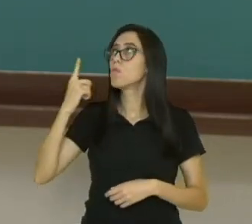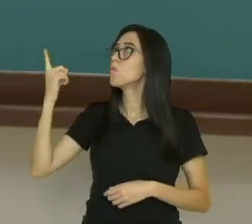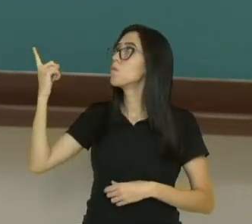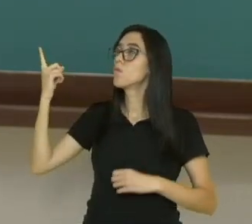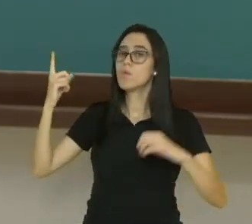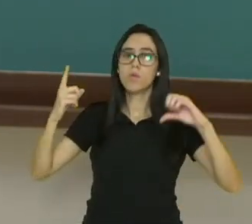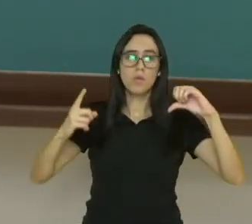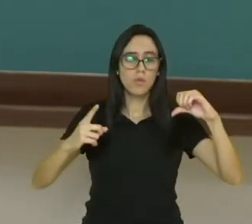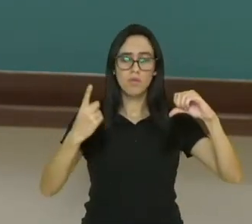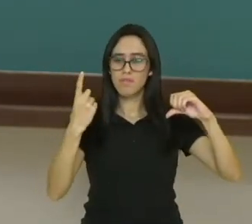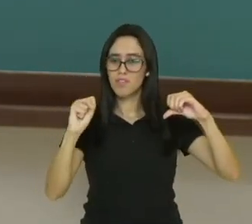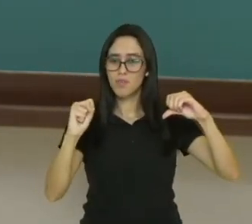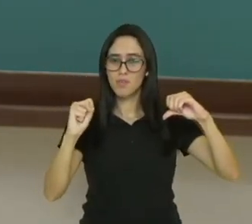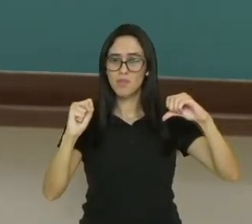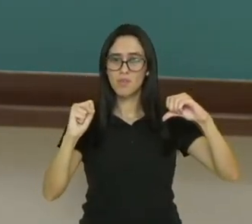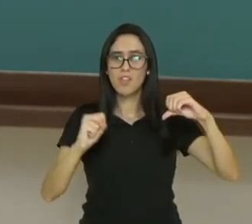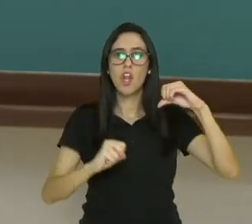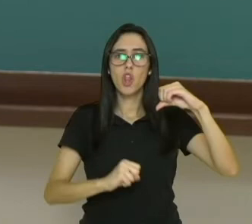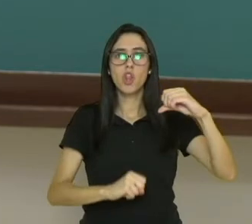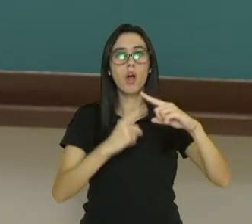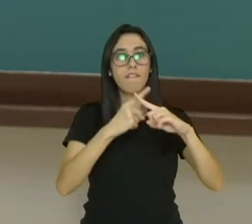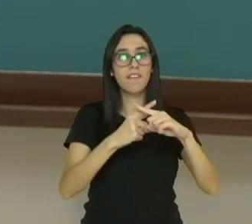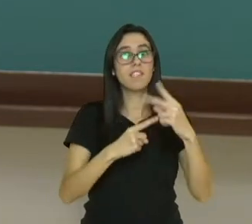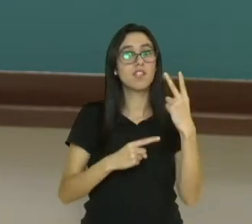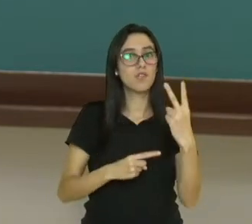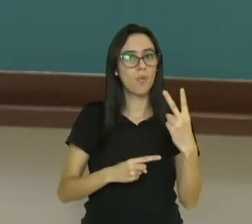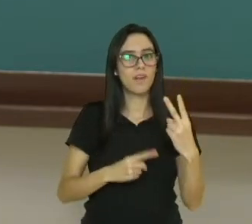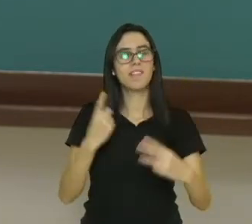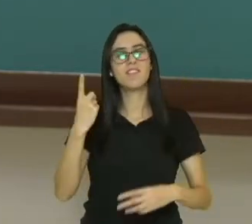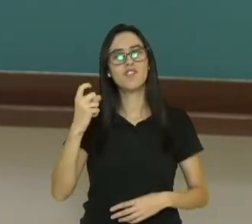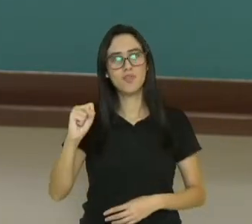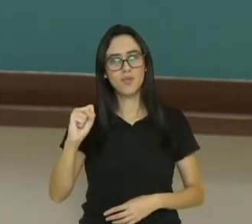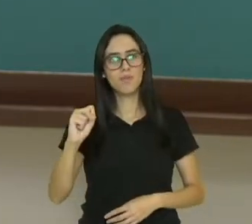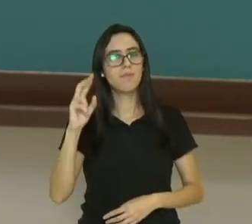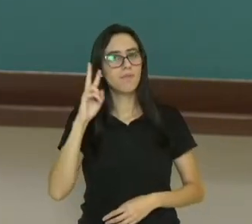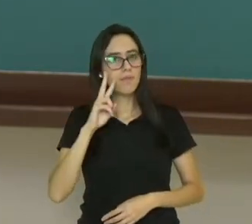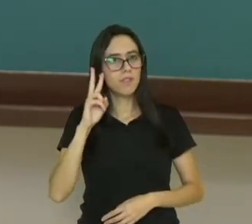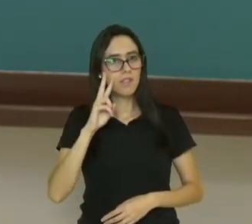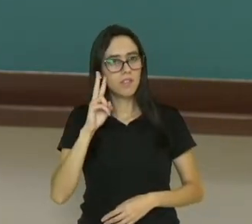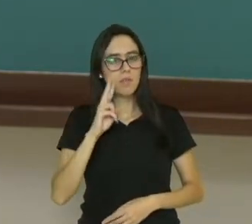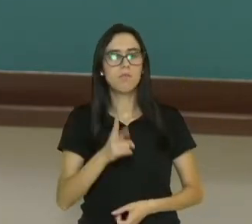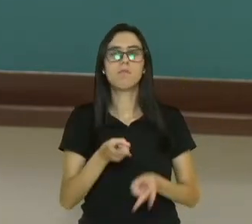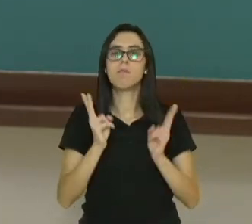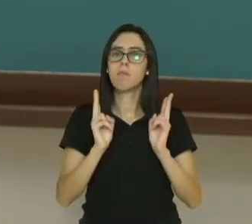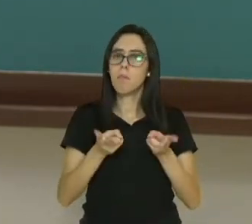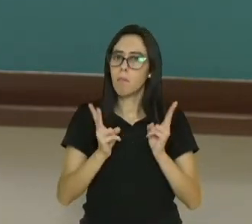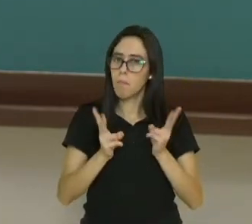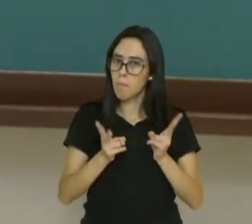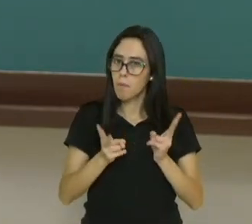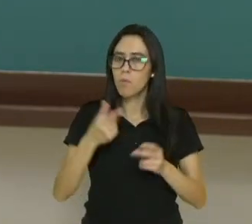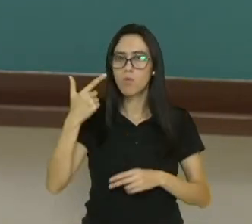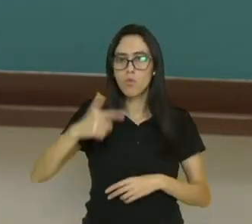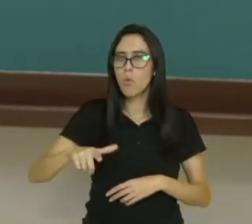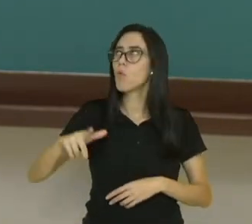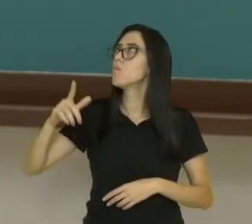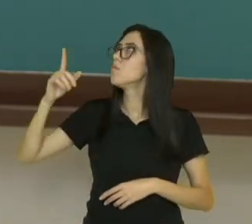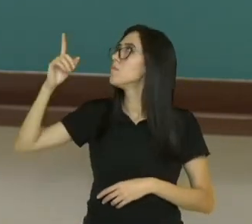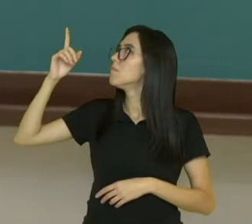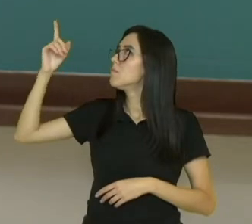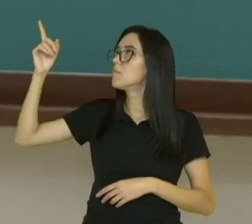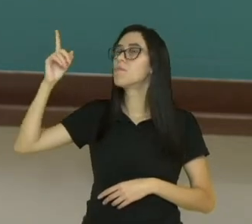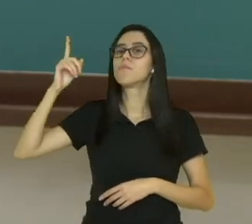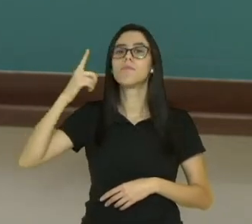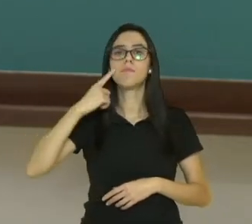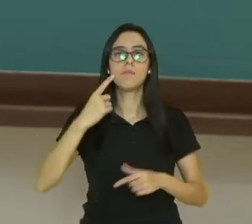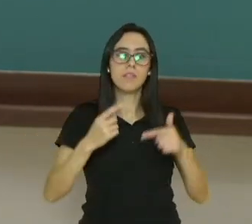chegar a 18? Por 2. 9 vezes 2, 18. Lembra? Eu vou ter que fazer o mesmo com o meu numerador. Vou multiplicar